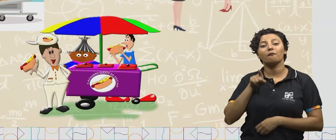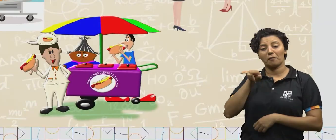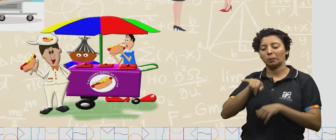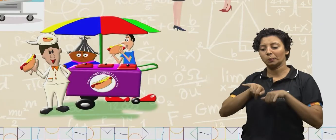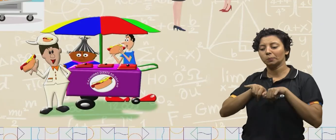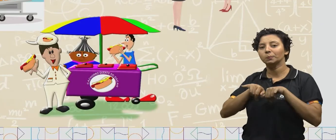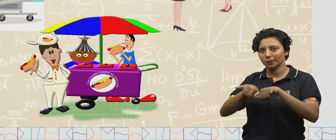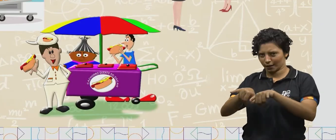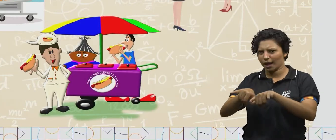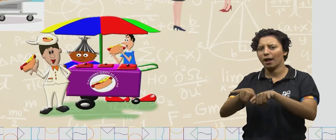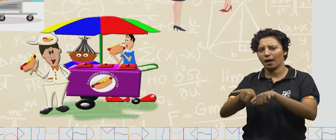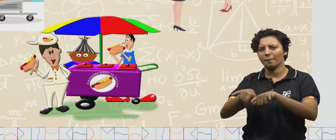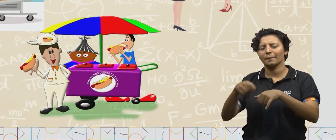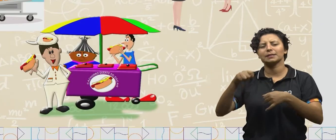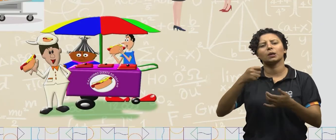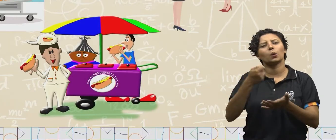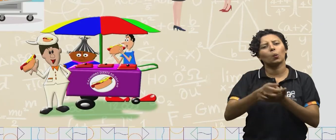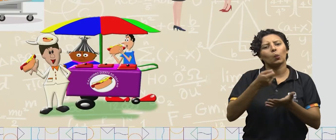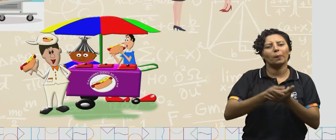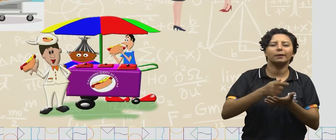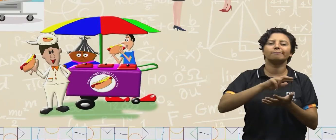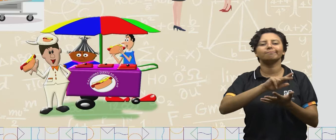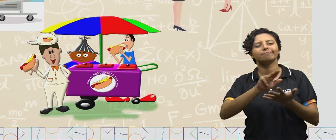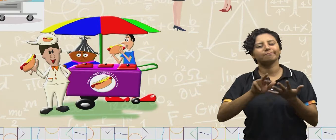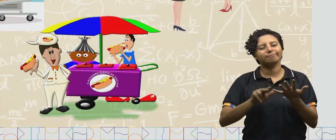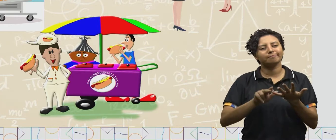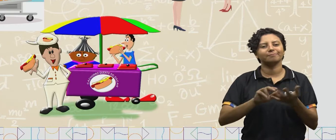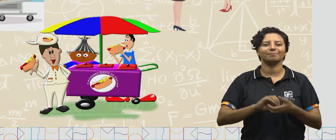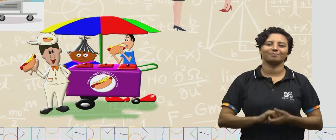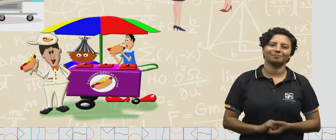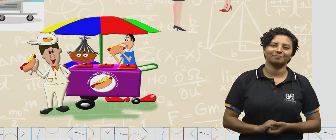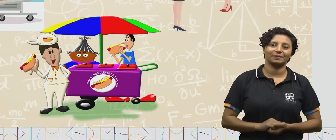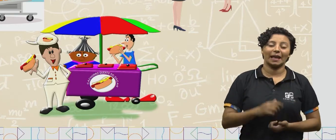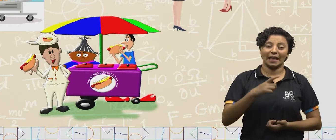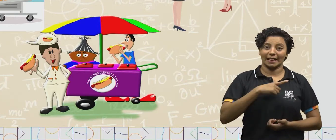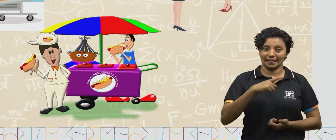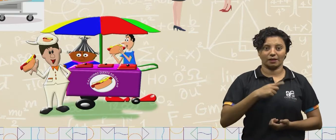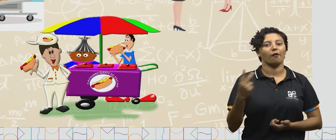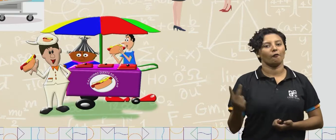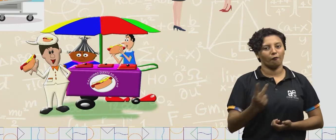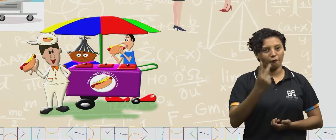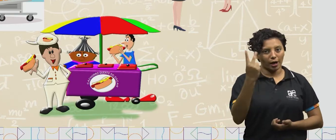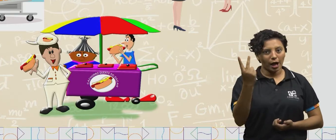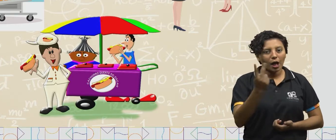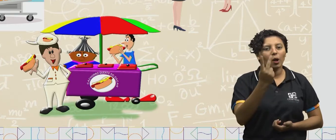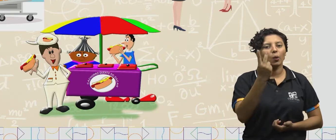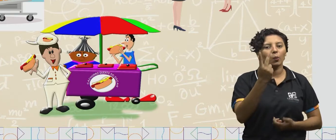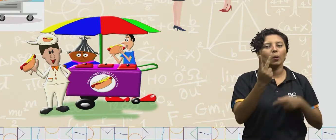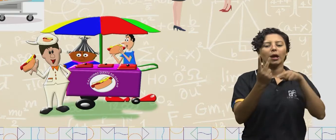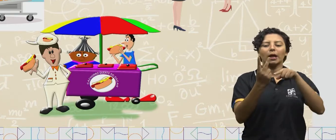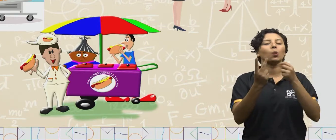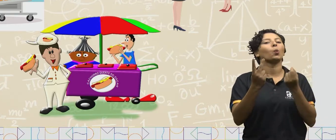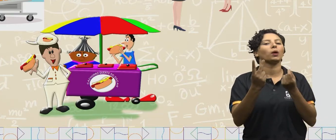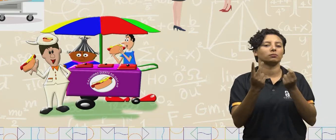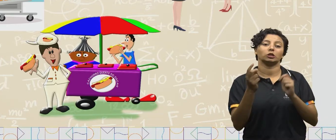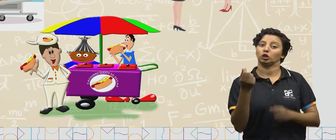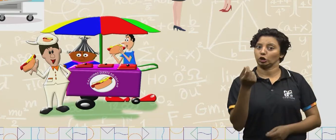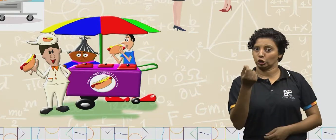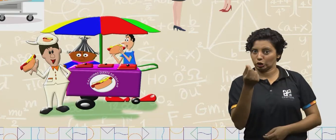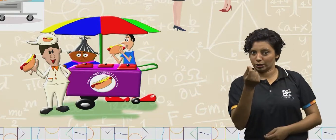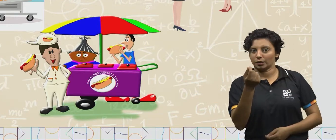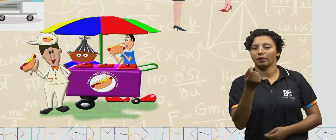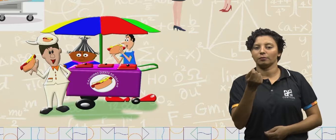quando vamos ao supermercado comprar algo. Temos um valor que se deve dar em dinheiro